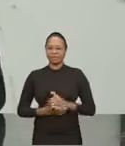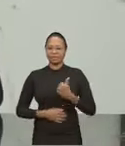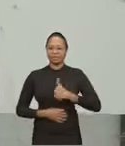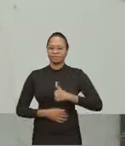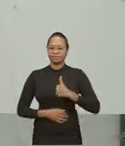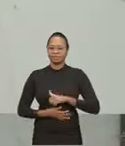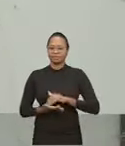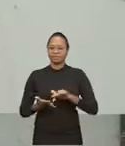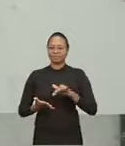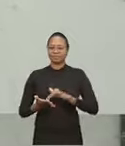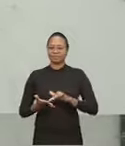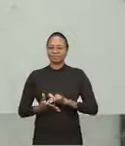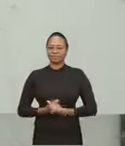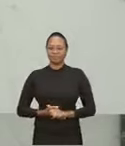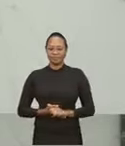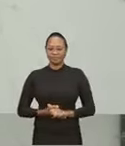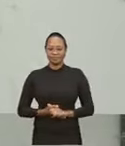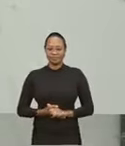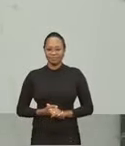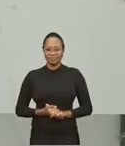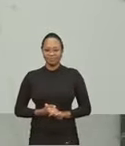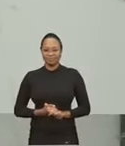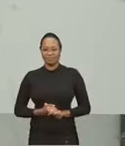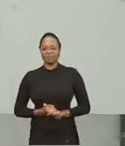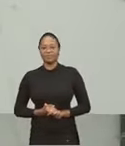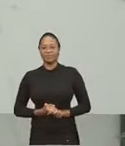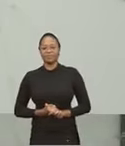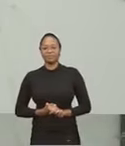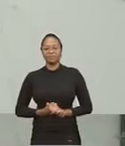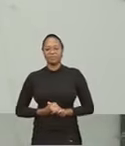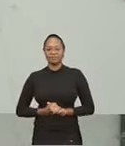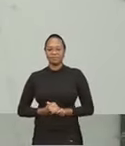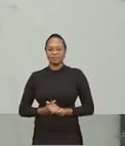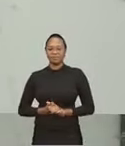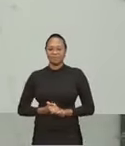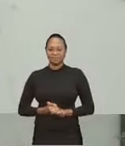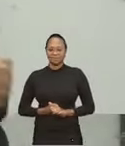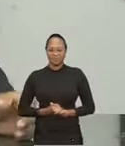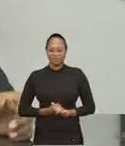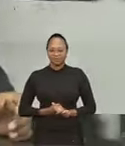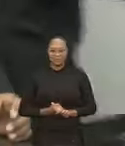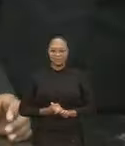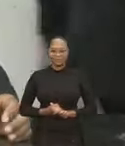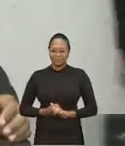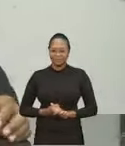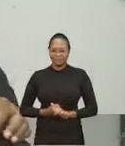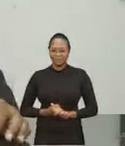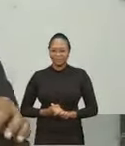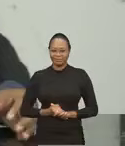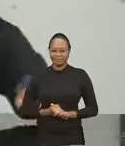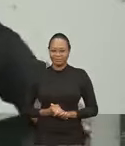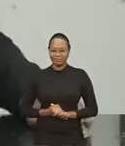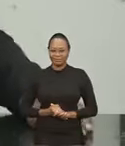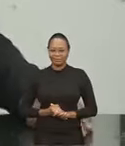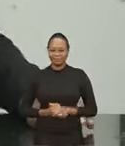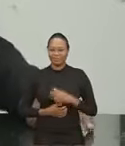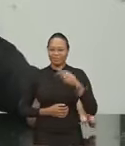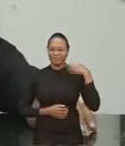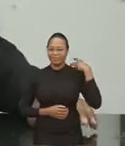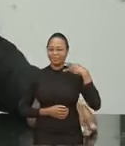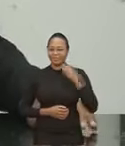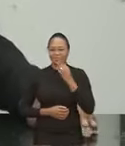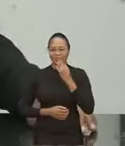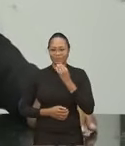secretário hoje, PSDB, na frente dessa mesa, do nobre vereador Gilvan, a leitura